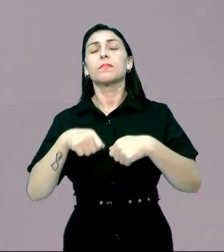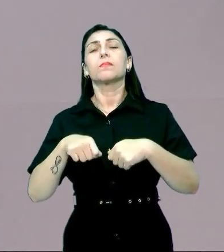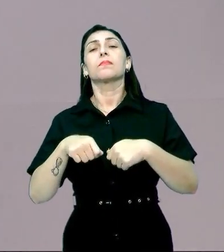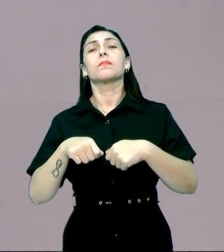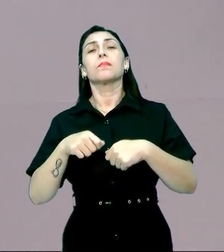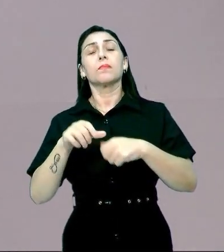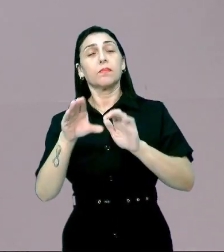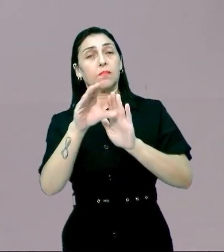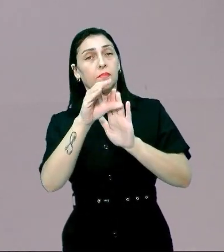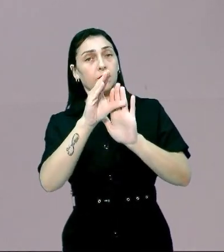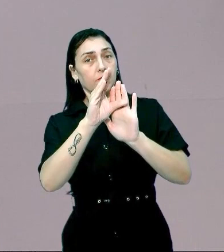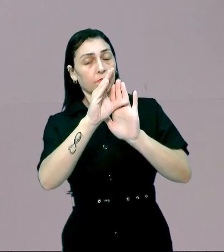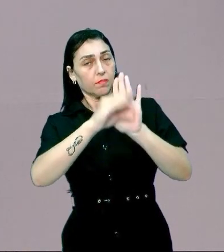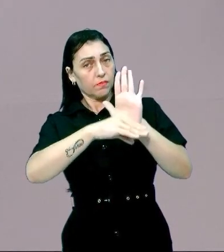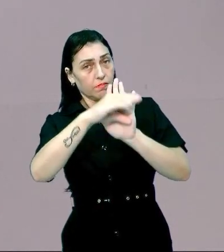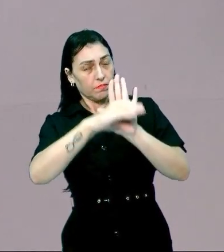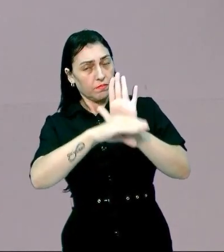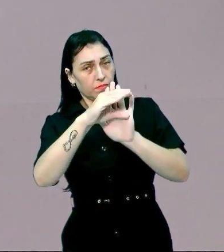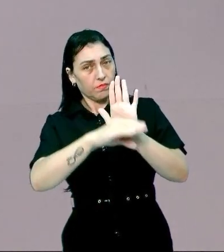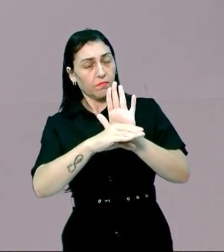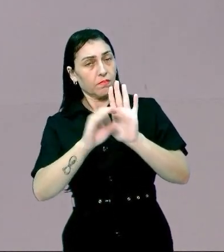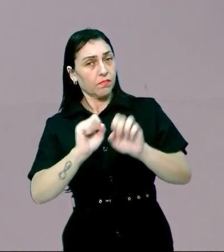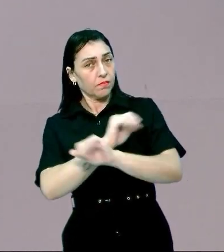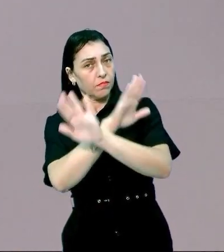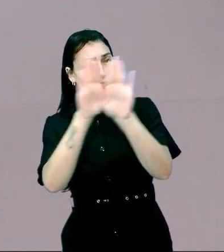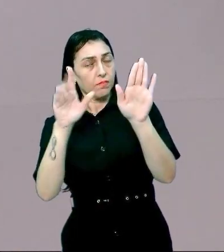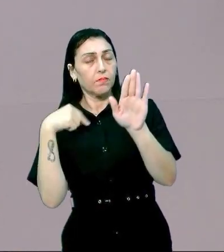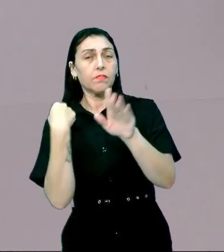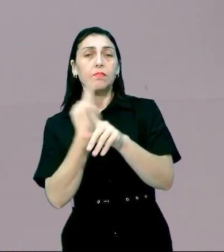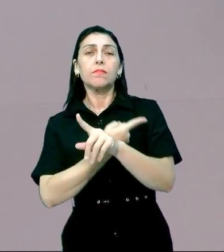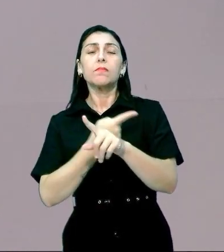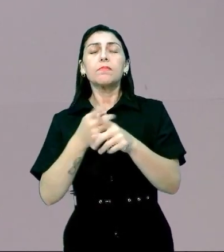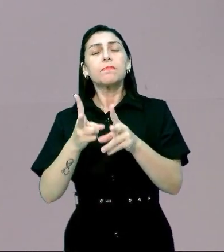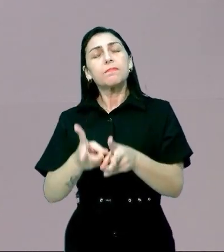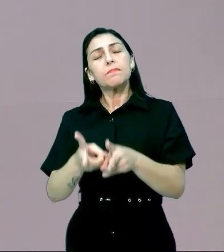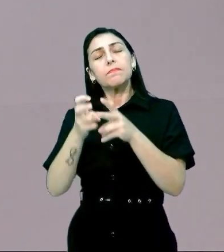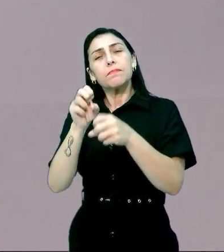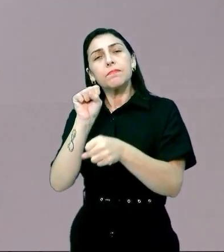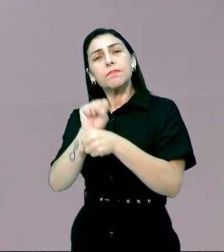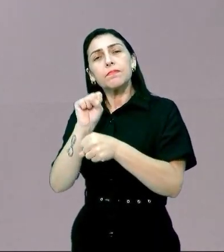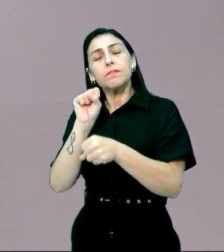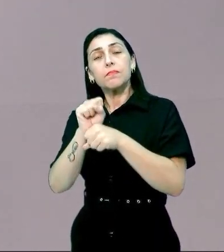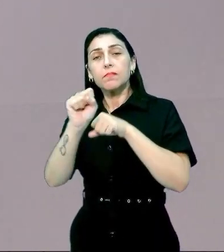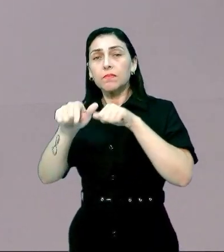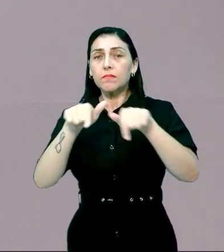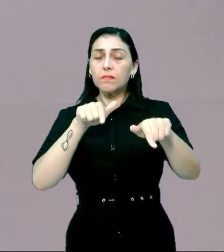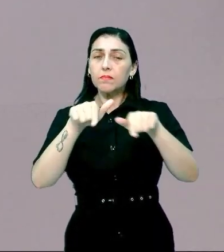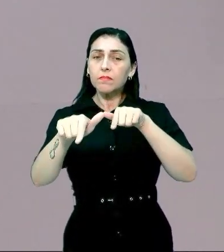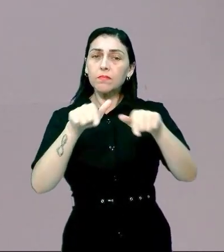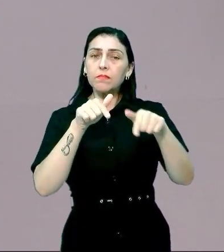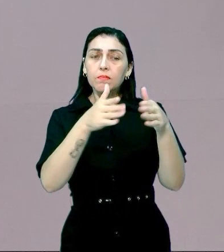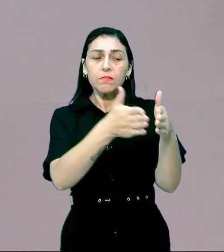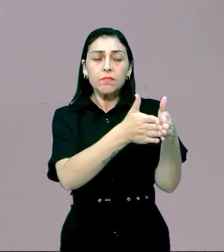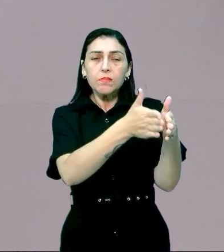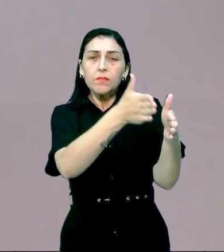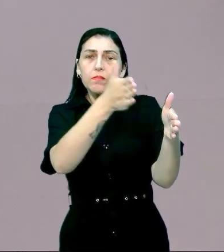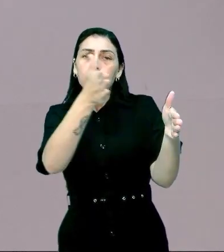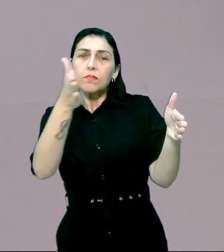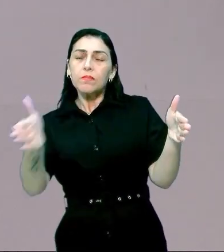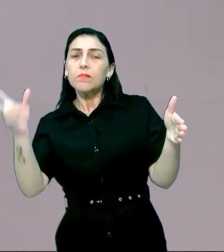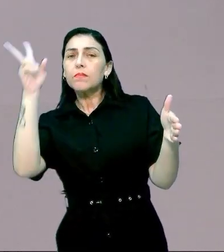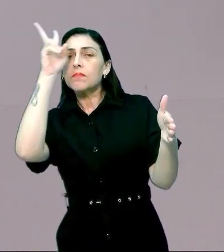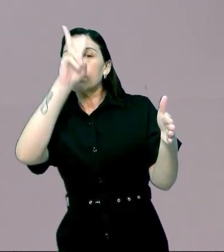isso é um conceito muito óbvio. Agora, quando nós paramos para observar o trabalho ao longo da